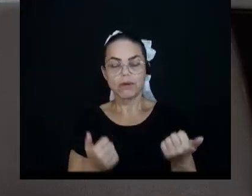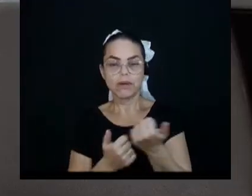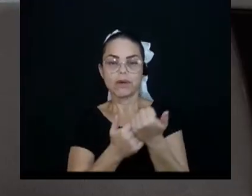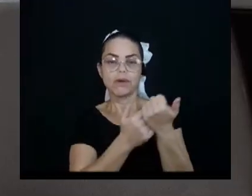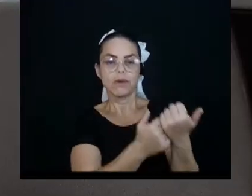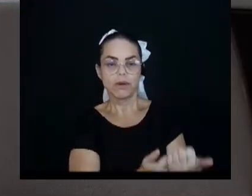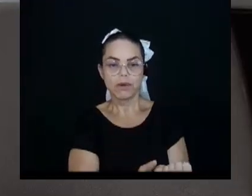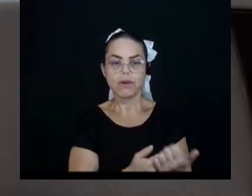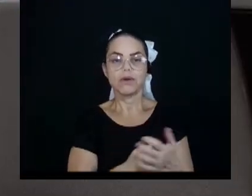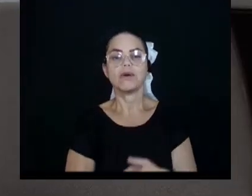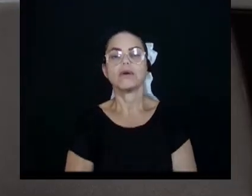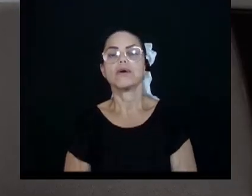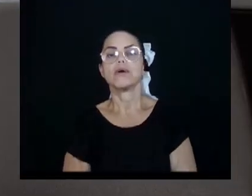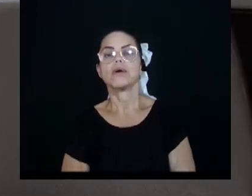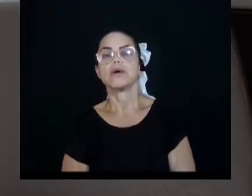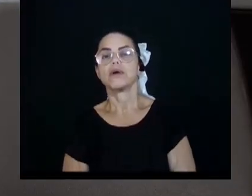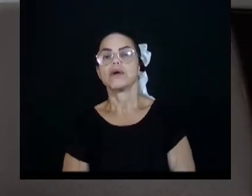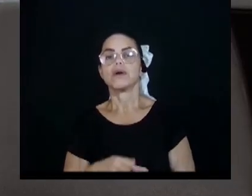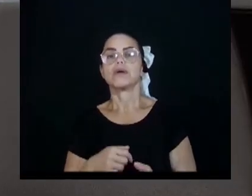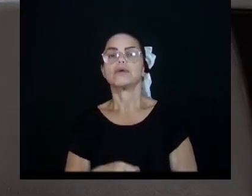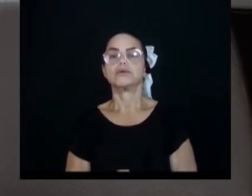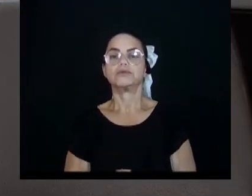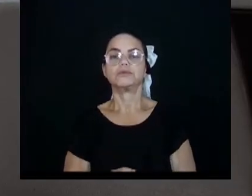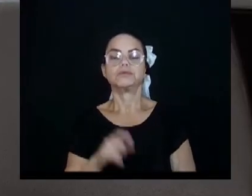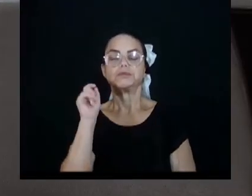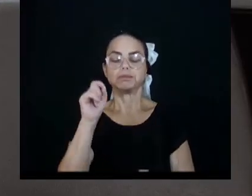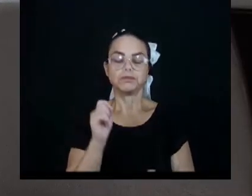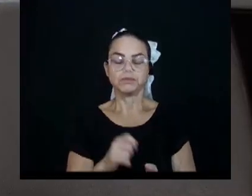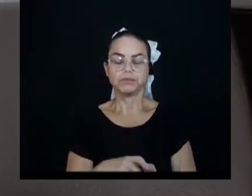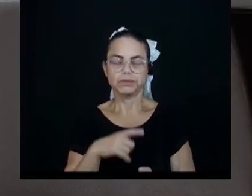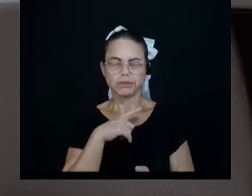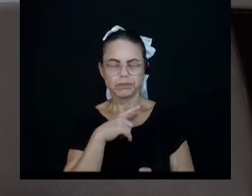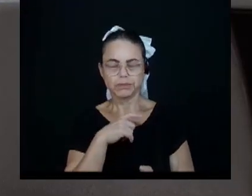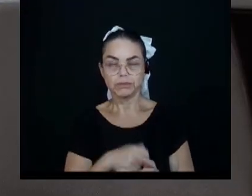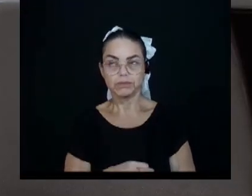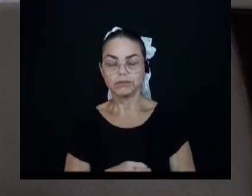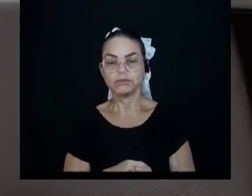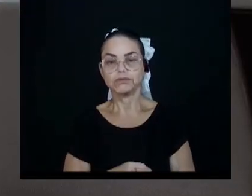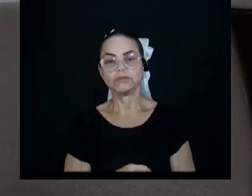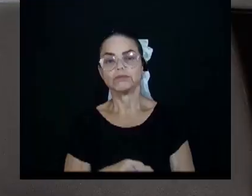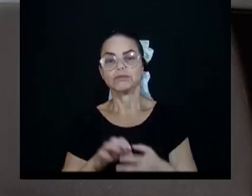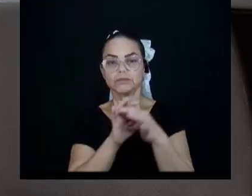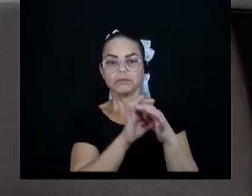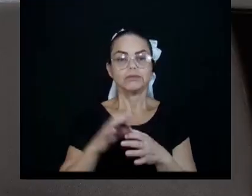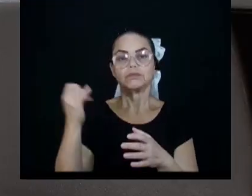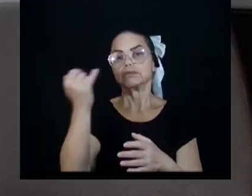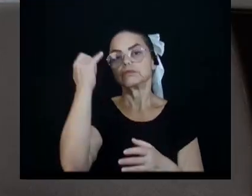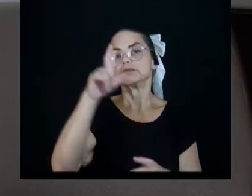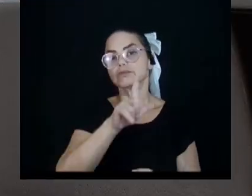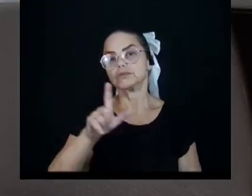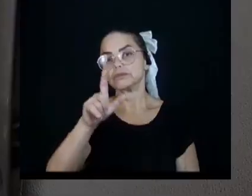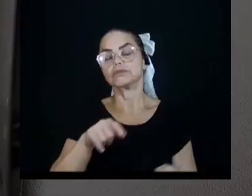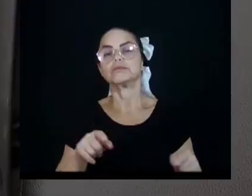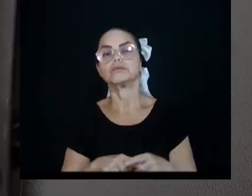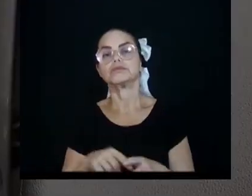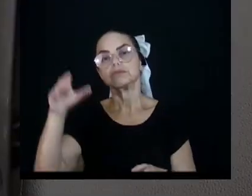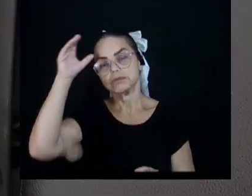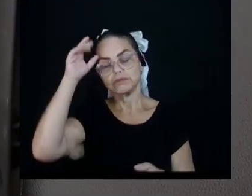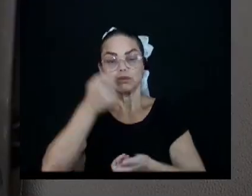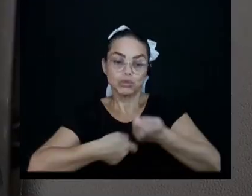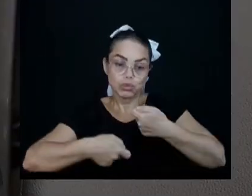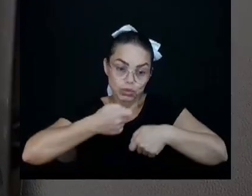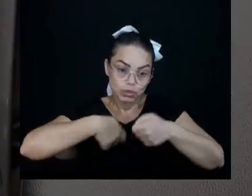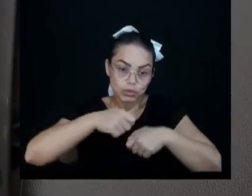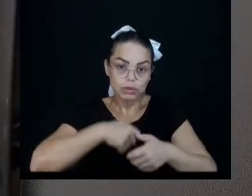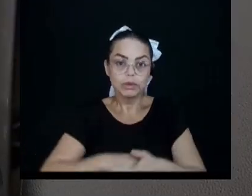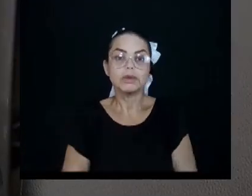como essa, ela tem a sua importância literária, cultural, mas também econômica. Ela faz a economia